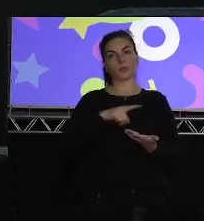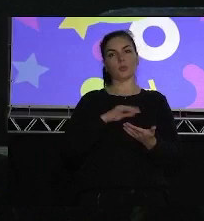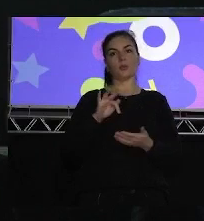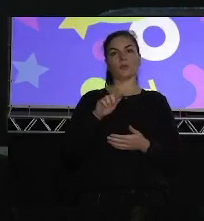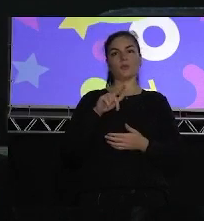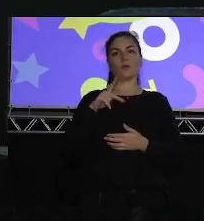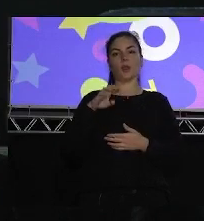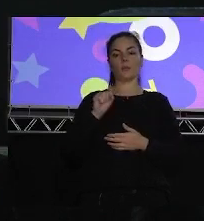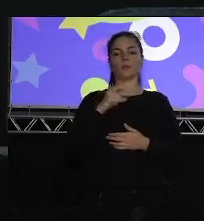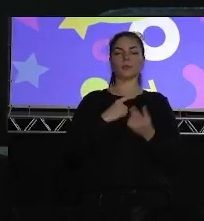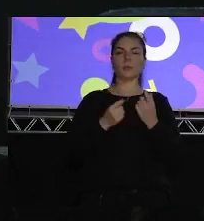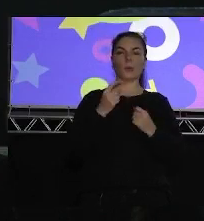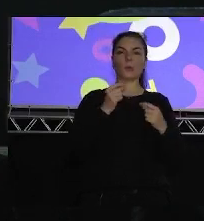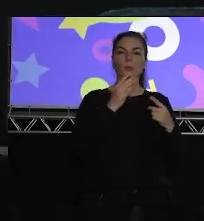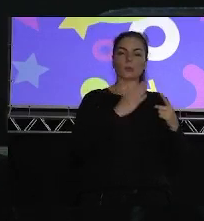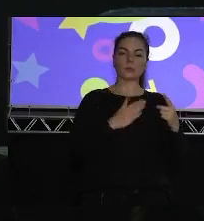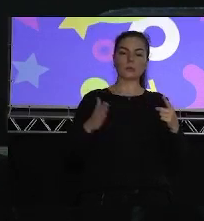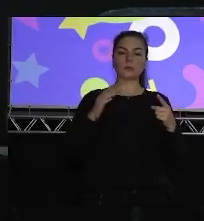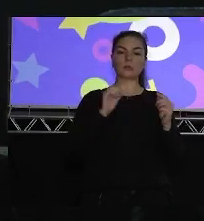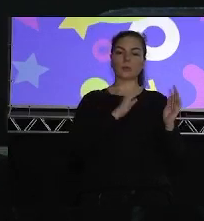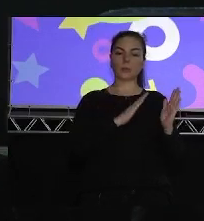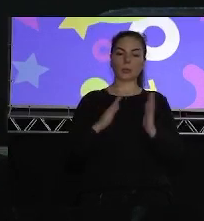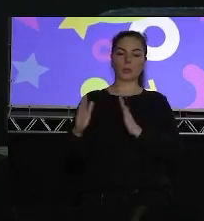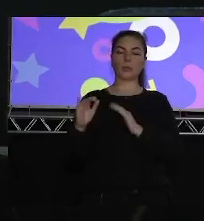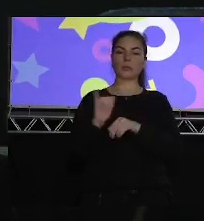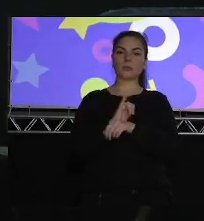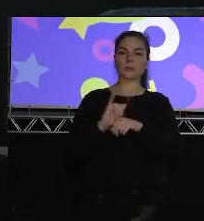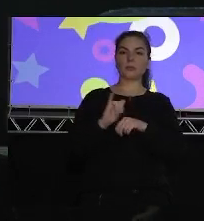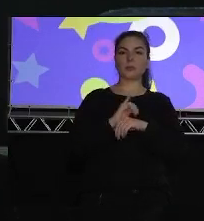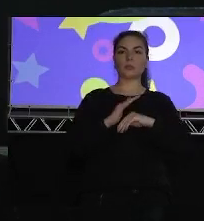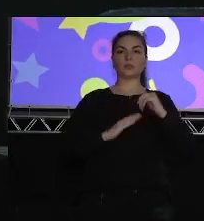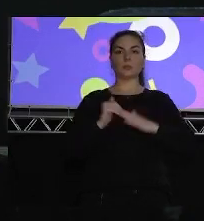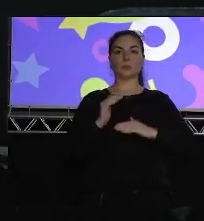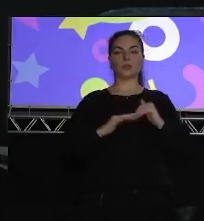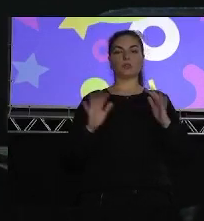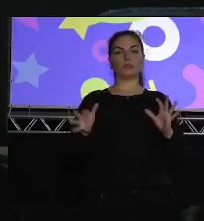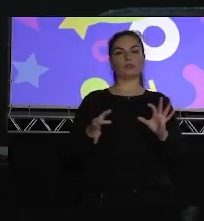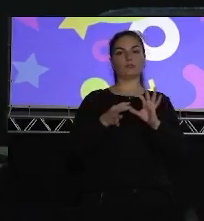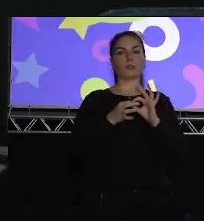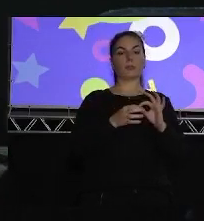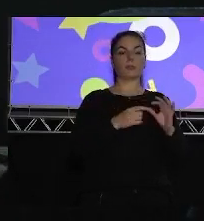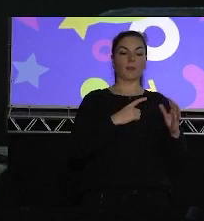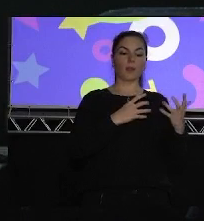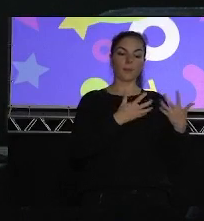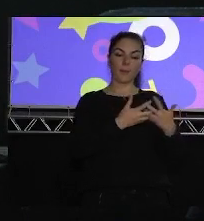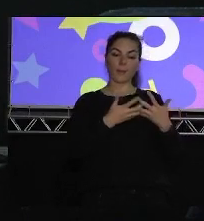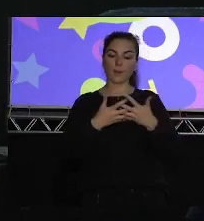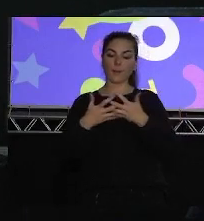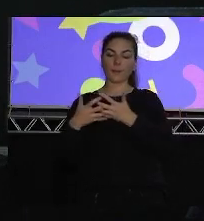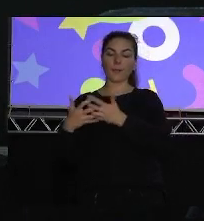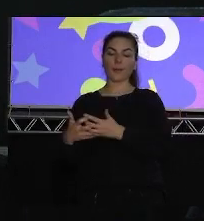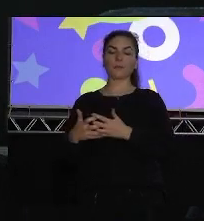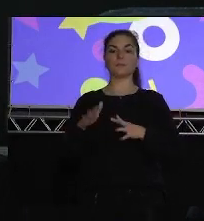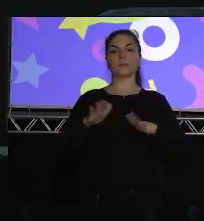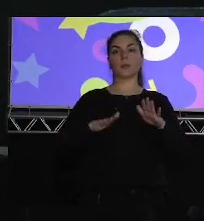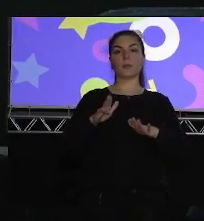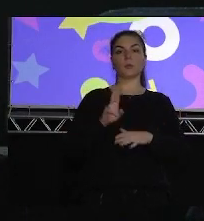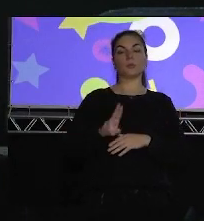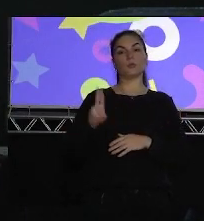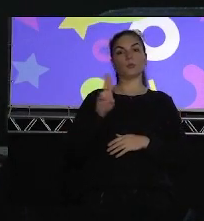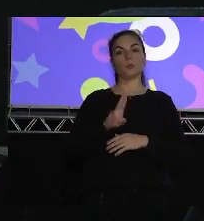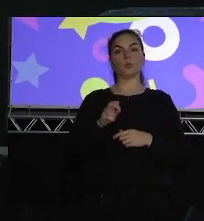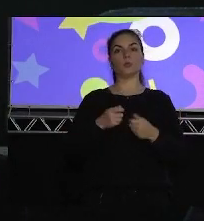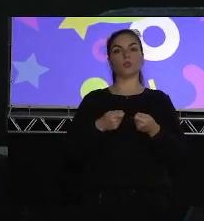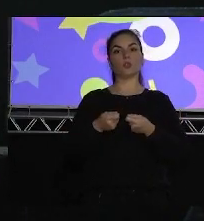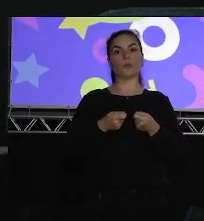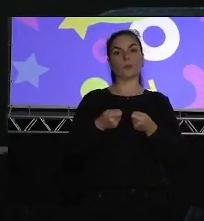alguns ciclos lá, estratégico, tático, operacional, eles estão conectados uns nos outros, e a gente, de acordo com o uso, né, de